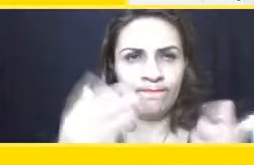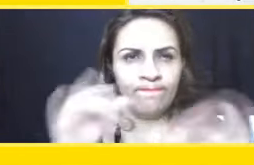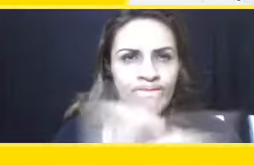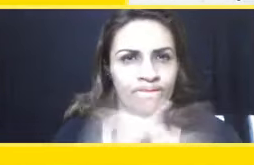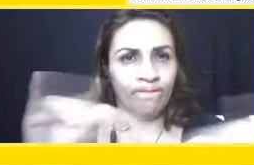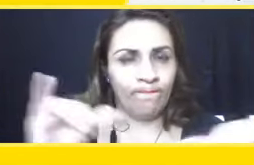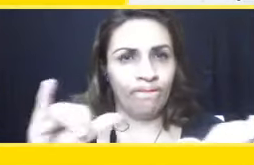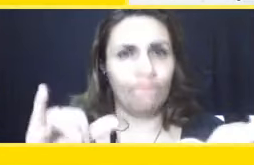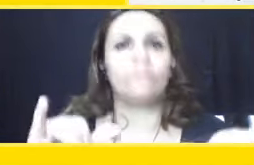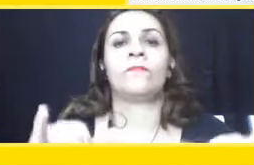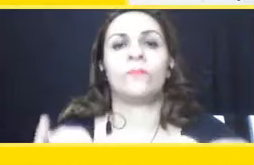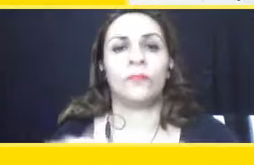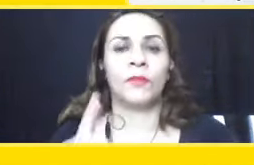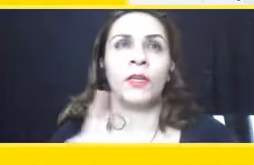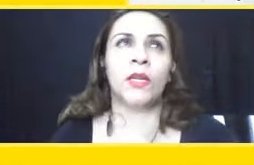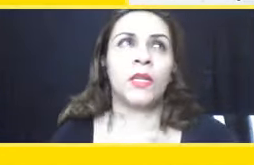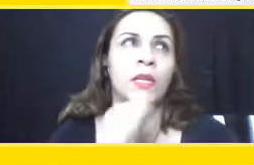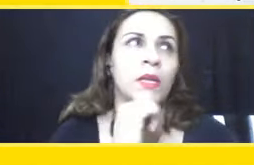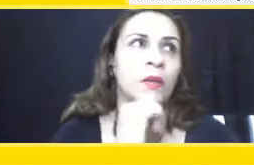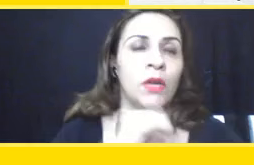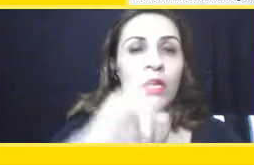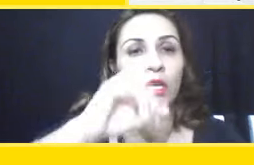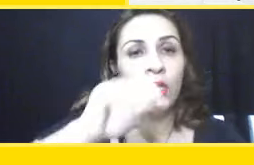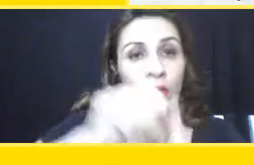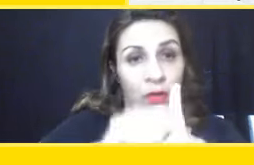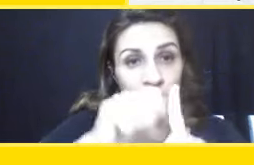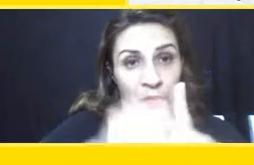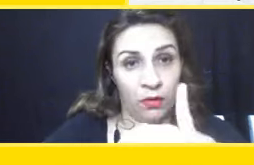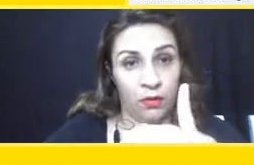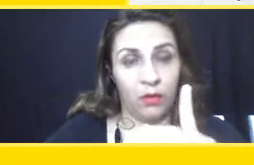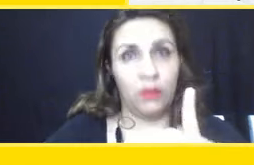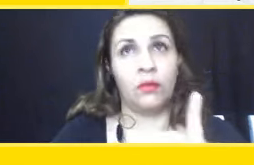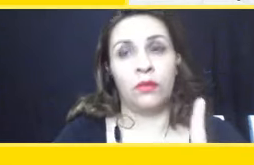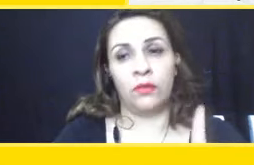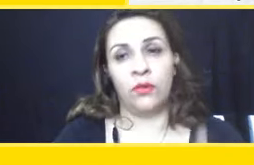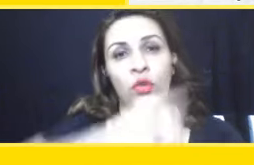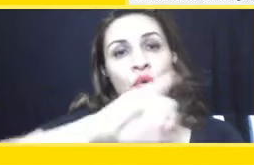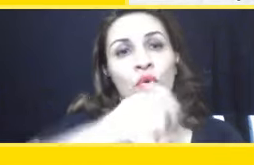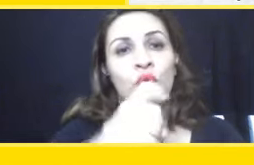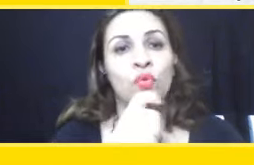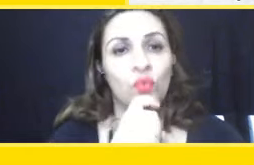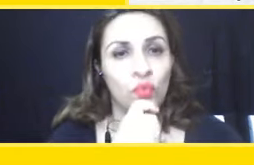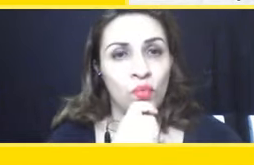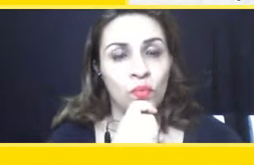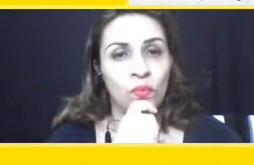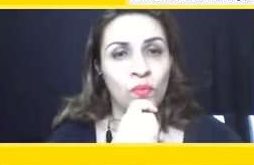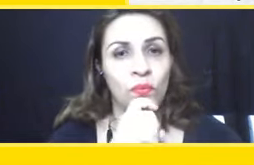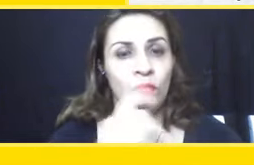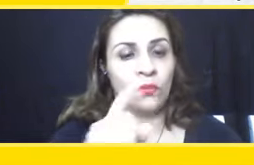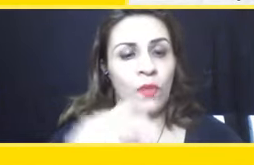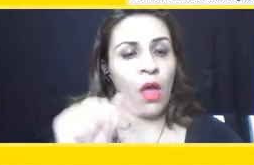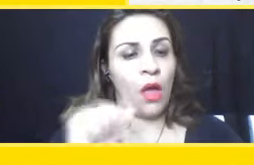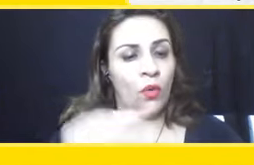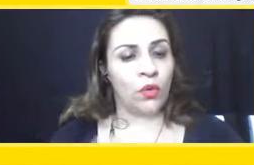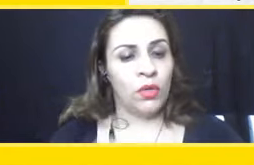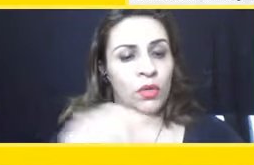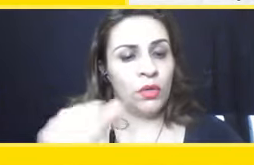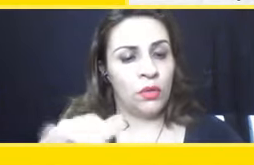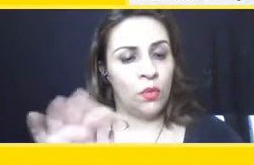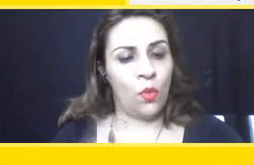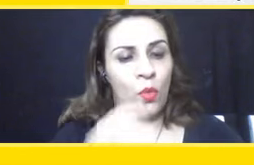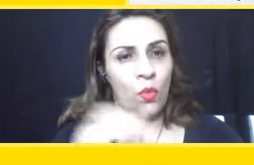Então, nós temos aqui, nós estamos em Julho. julho, agosto, setembro, outubro,